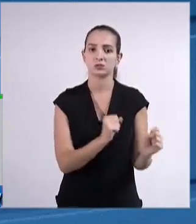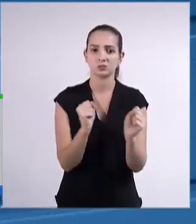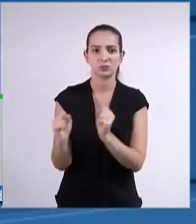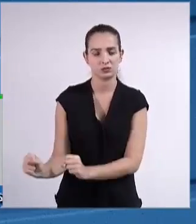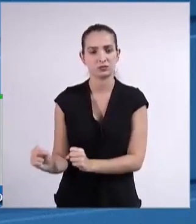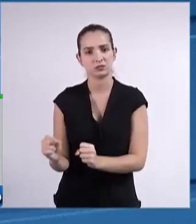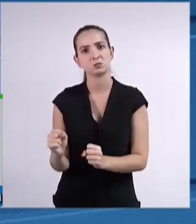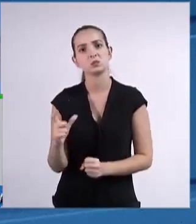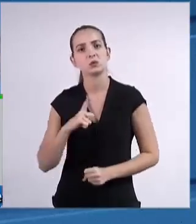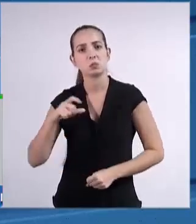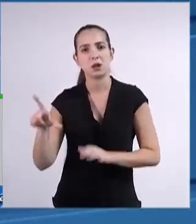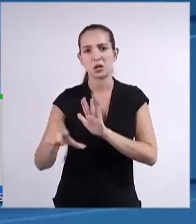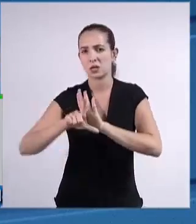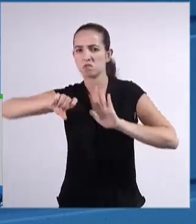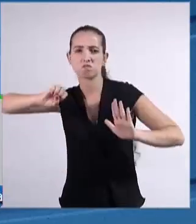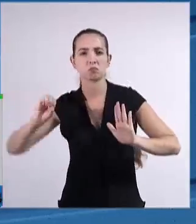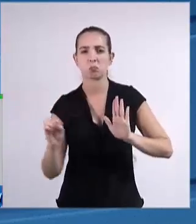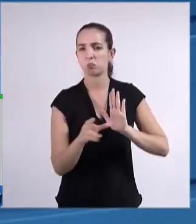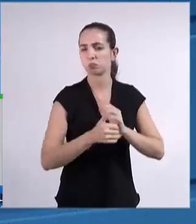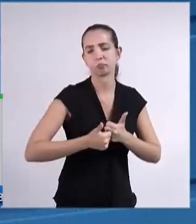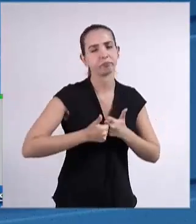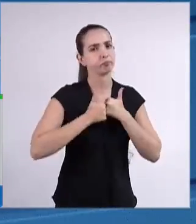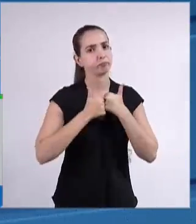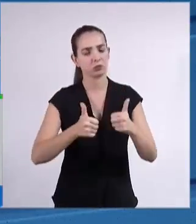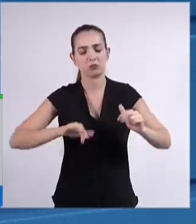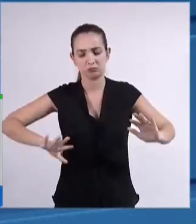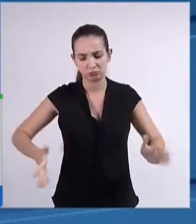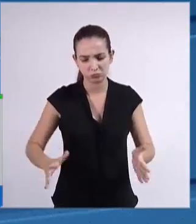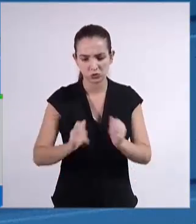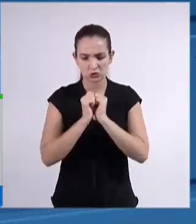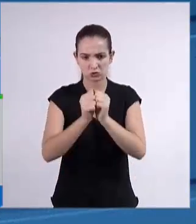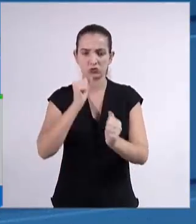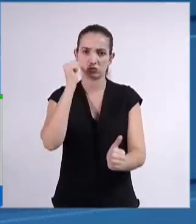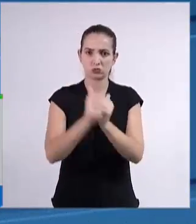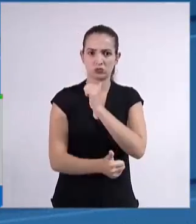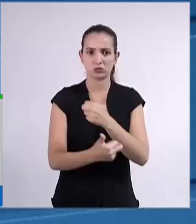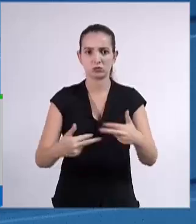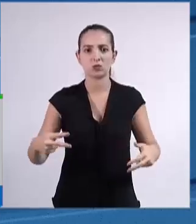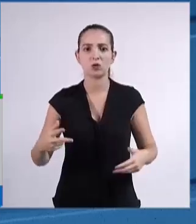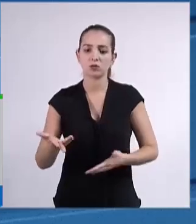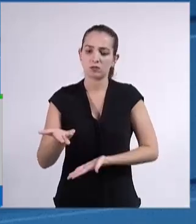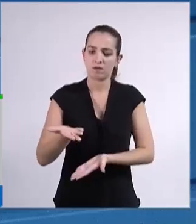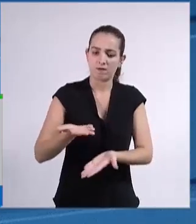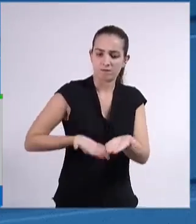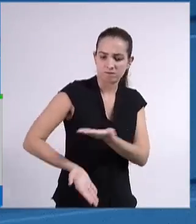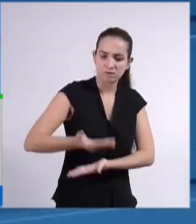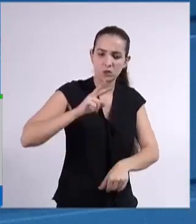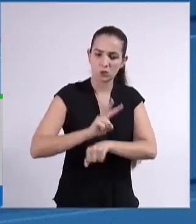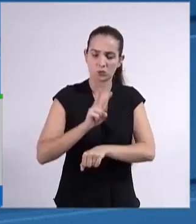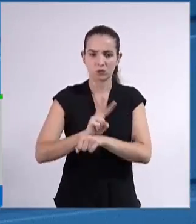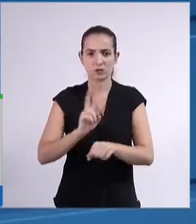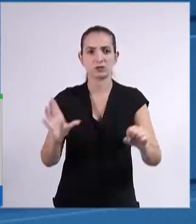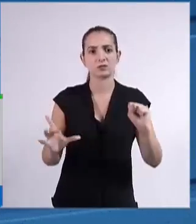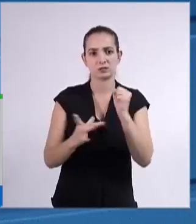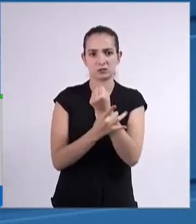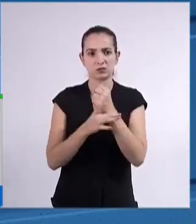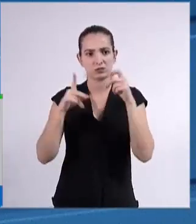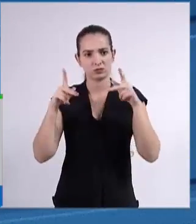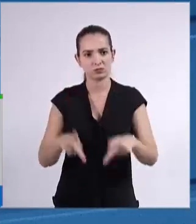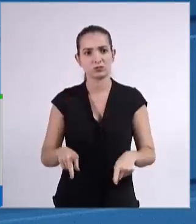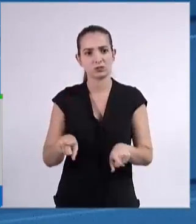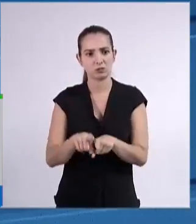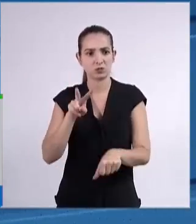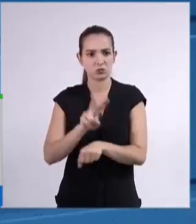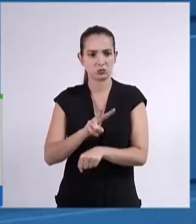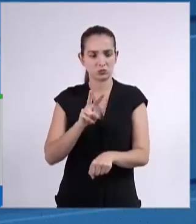lei moderna e fomentando, através do esporte, prevenção à segurança pública, prevenção à